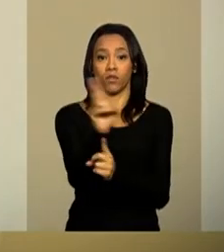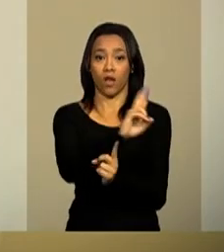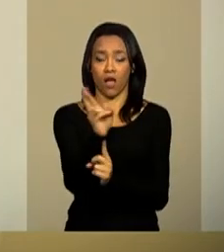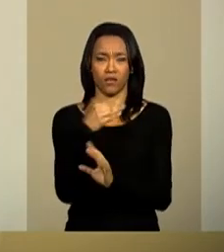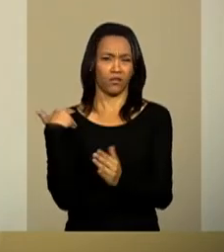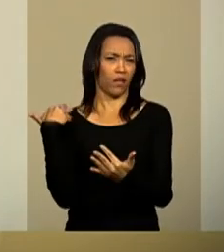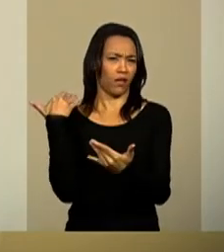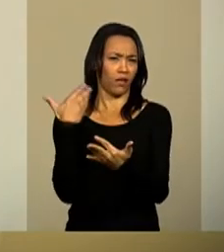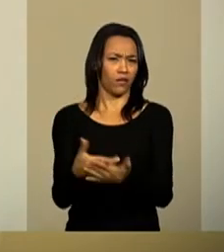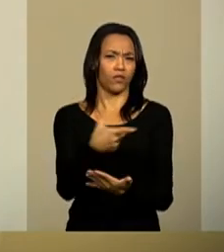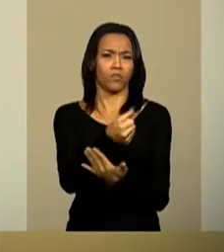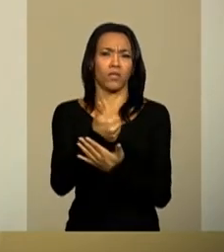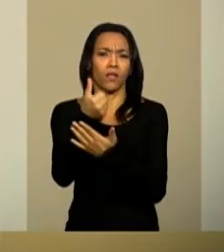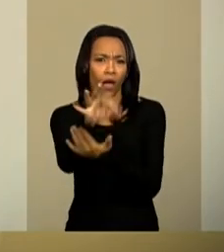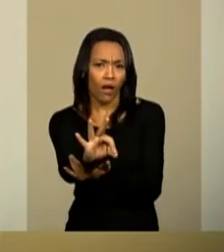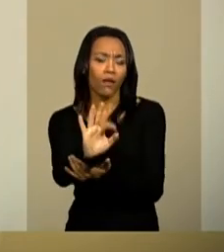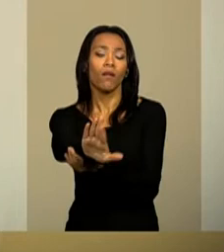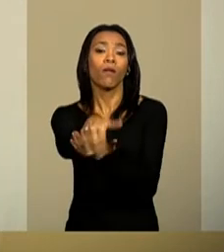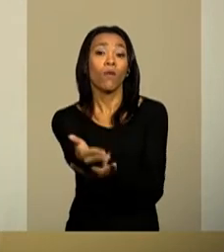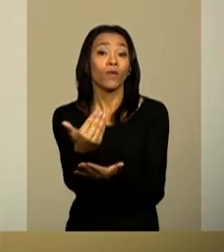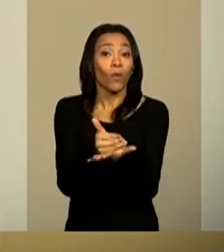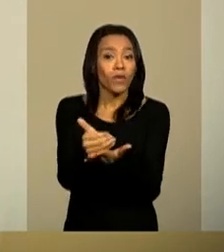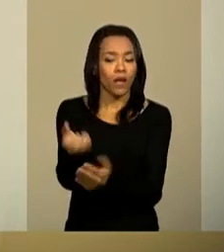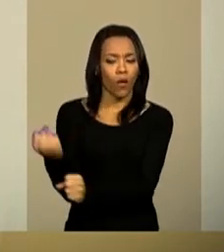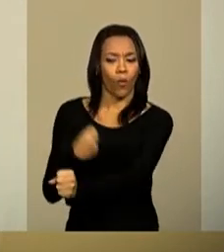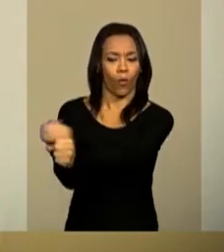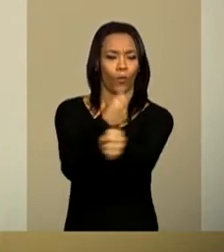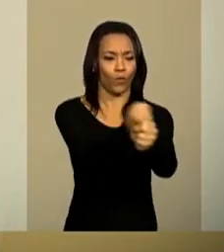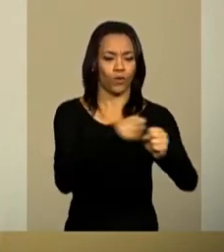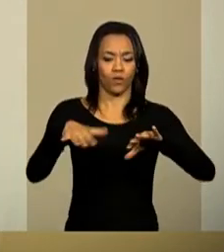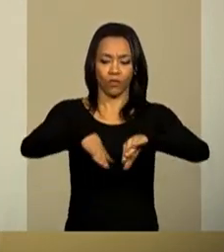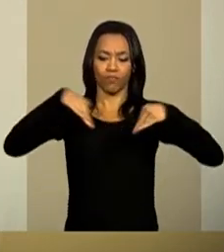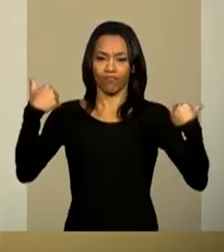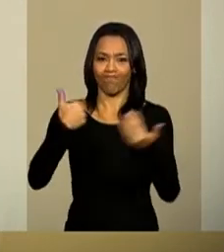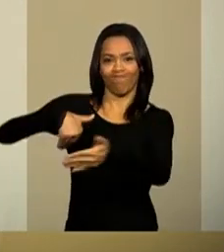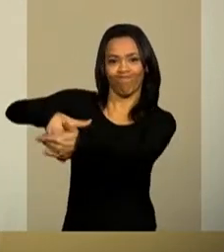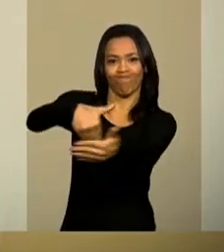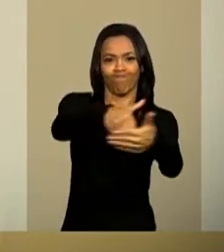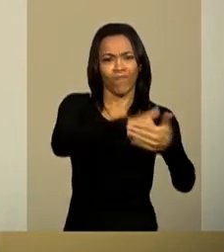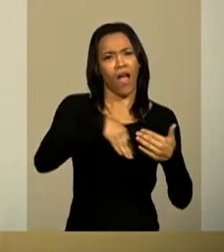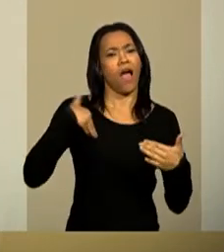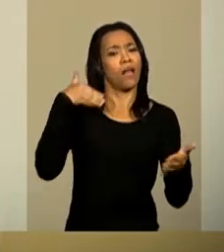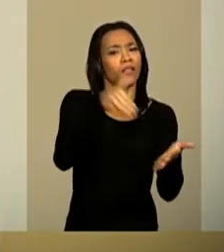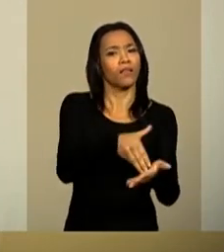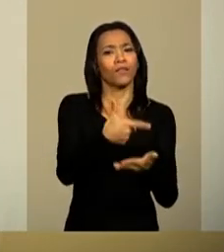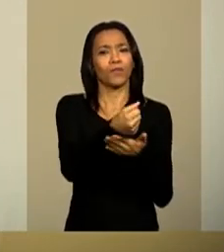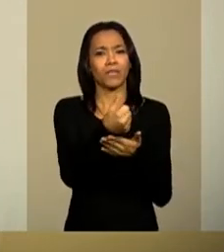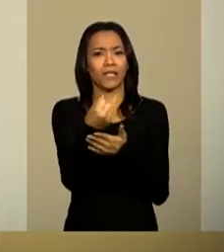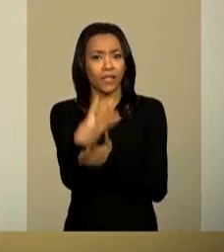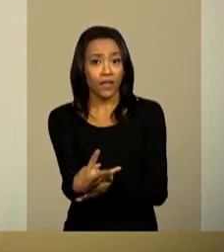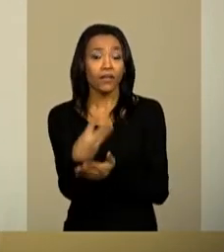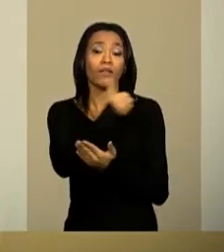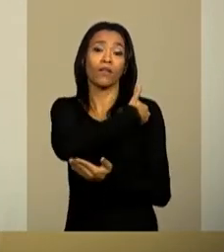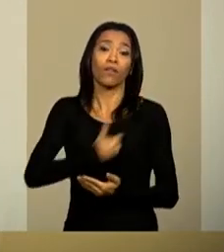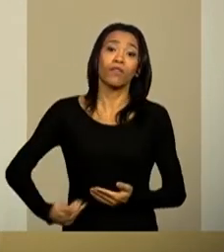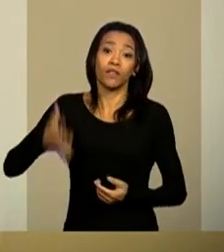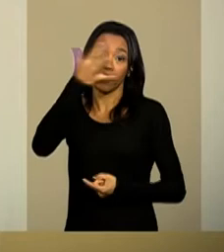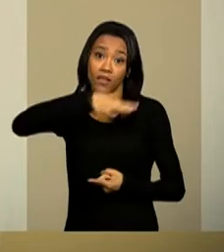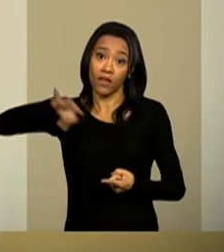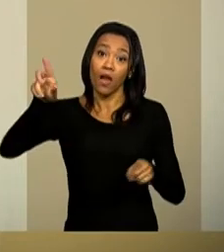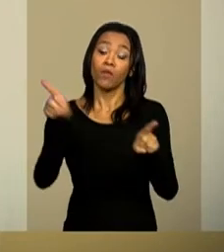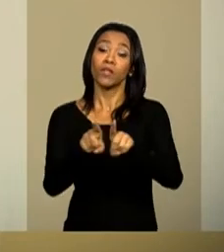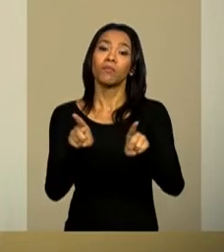Desde 2010, quando começaram as obras dos estádios, até 2013, o governo federal, os estados